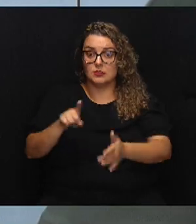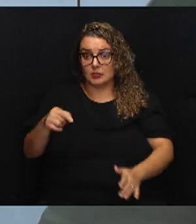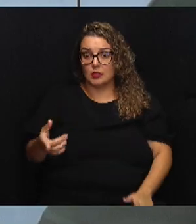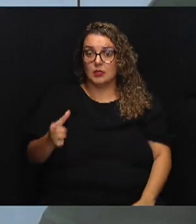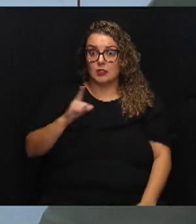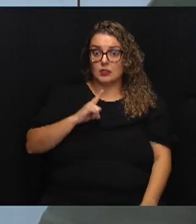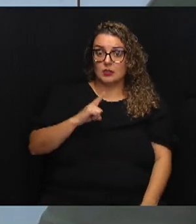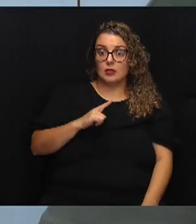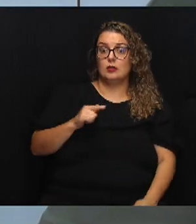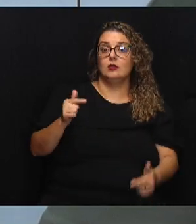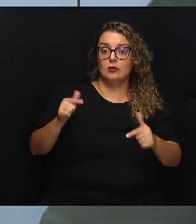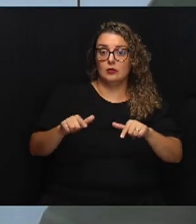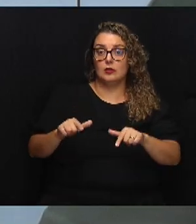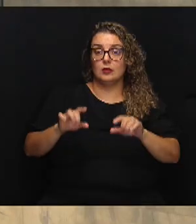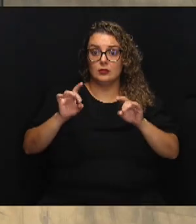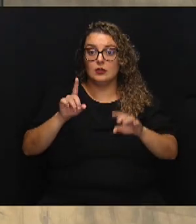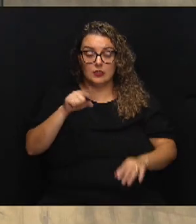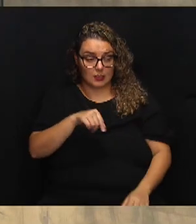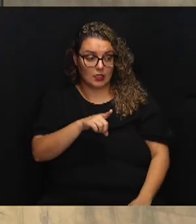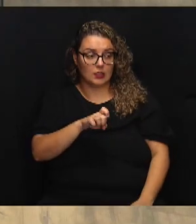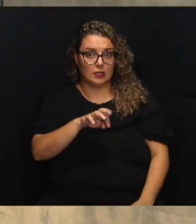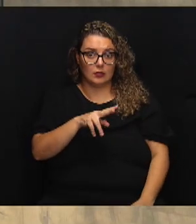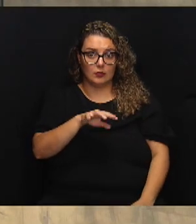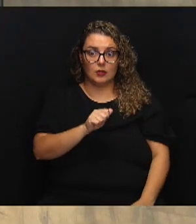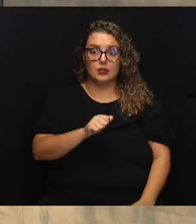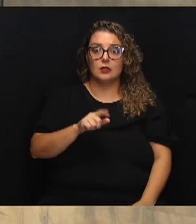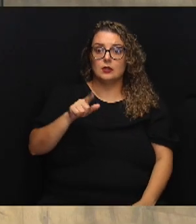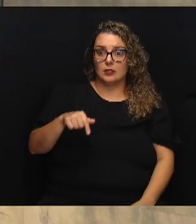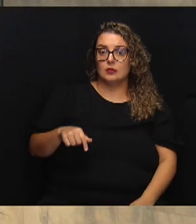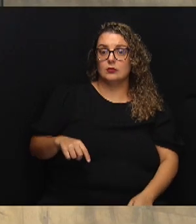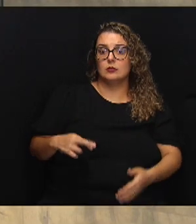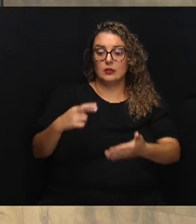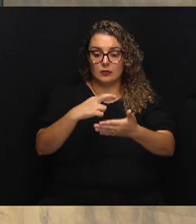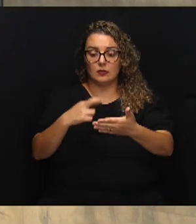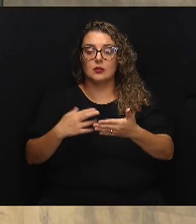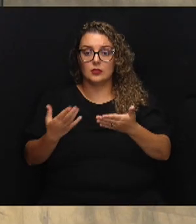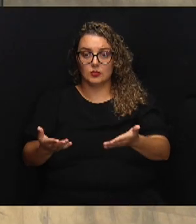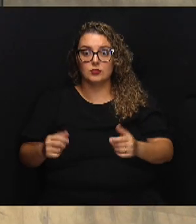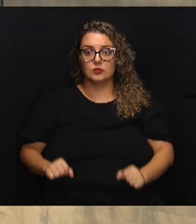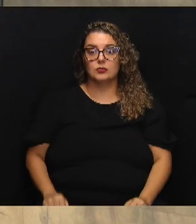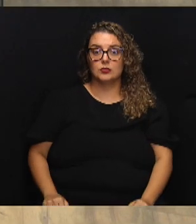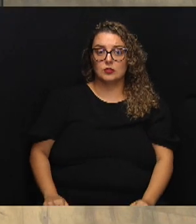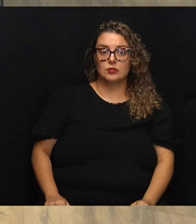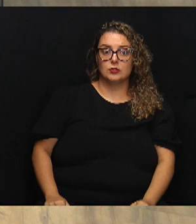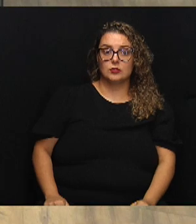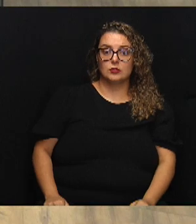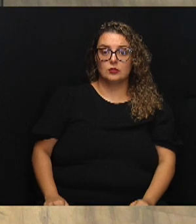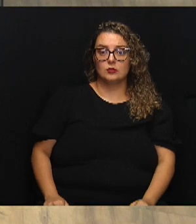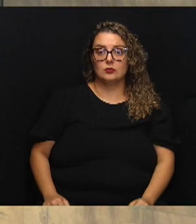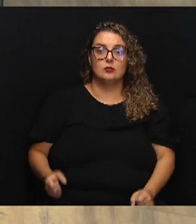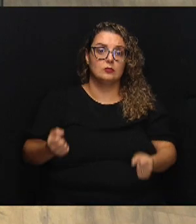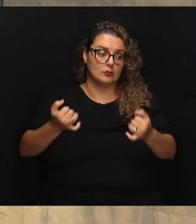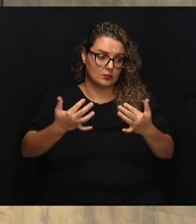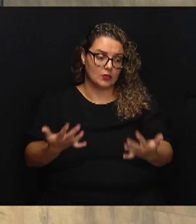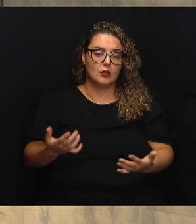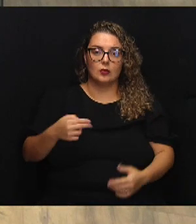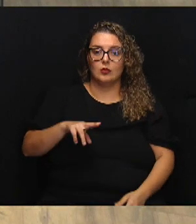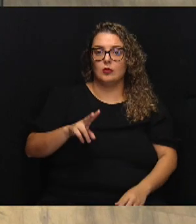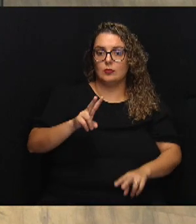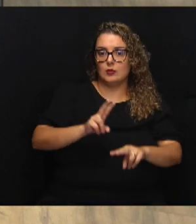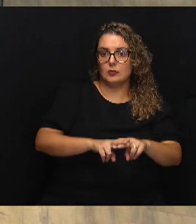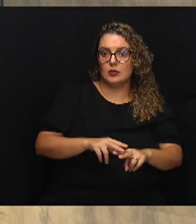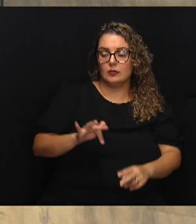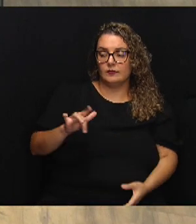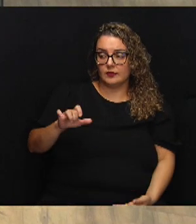local específico, não é isso, Débora? Para que seja feita uma investigação, seja feita lá uma orientação ou uma prisão em flagrante,